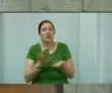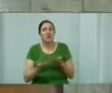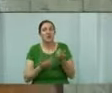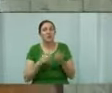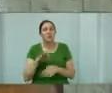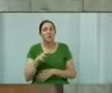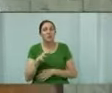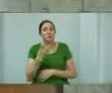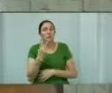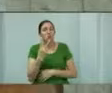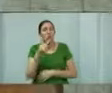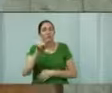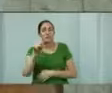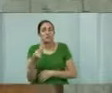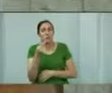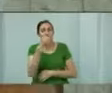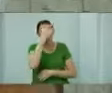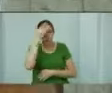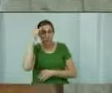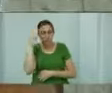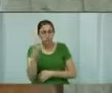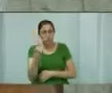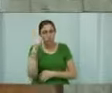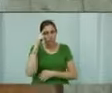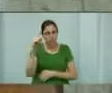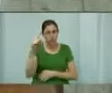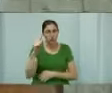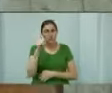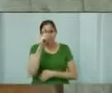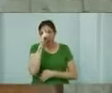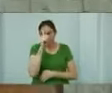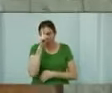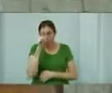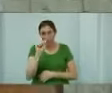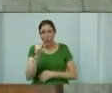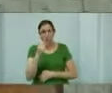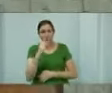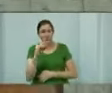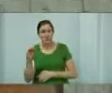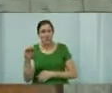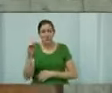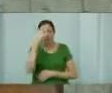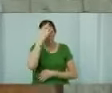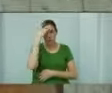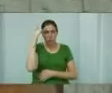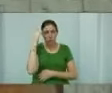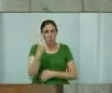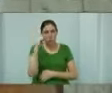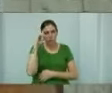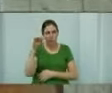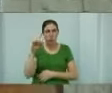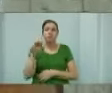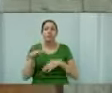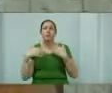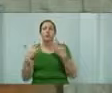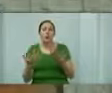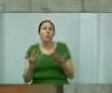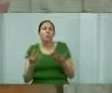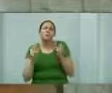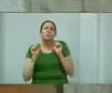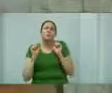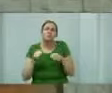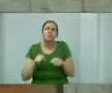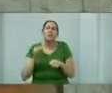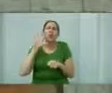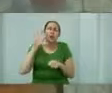2 mil pessoas por dia? O Santa Terezinha entra 800 pessoas por dia? Então, claro que sempre vai ter alguma coisa para ser feito. E aqui a